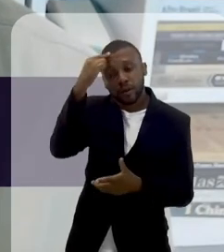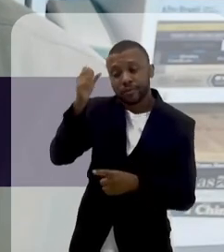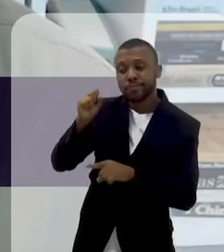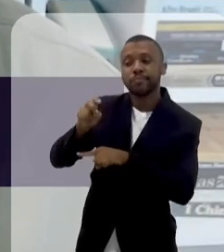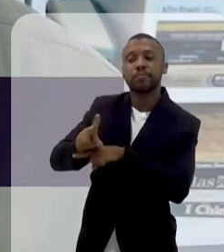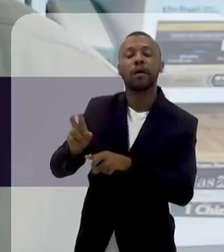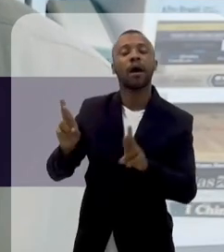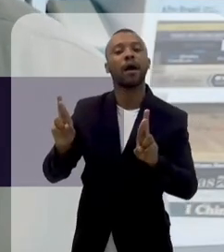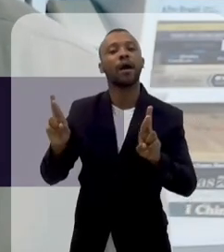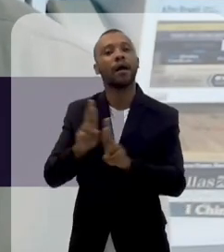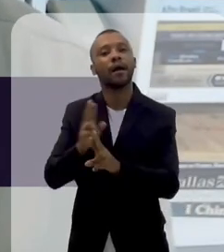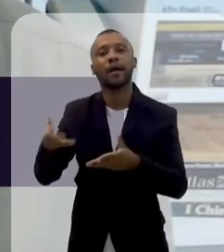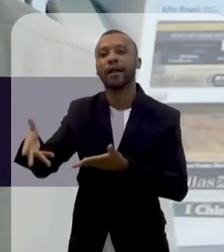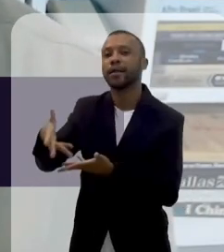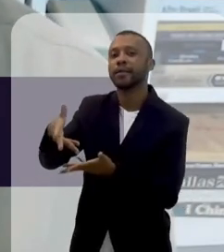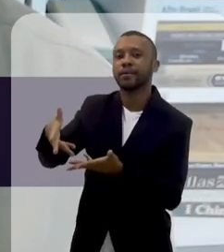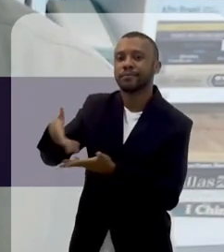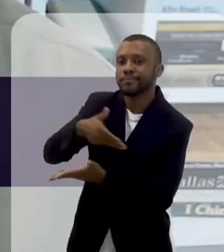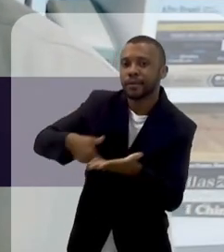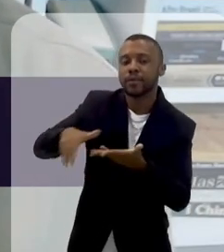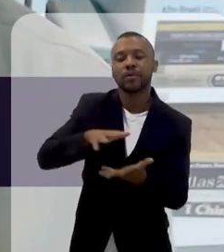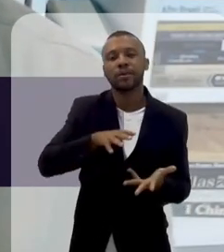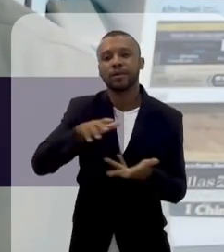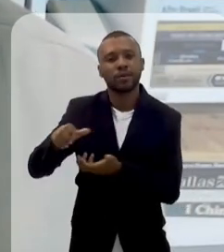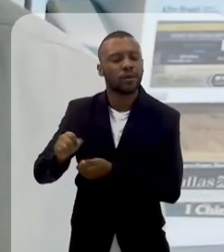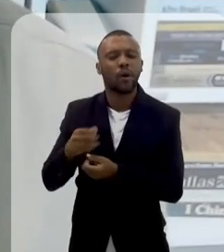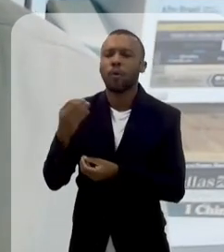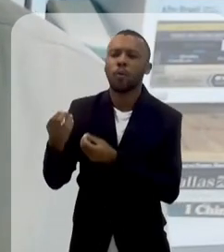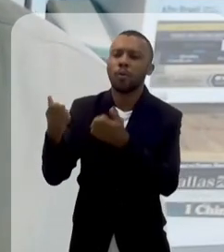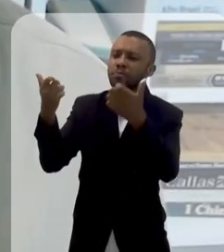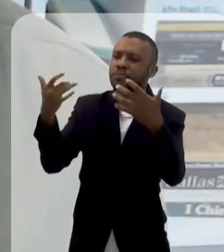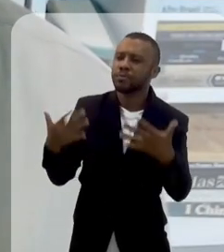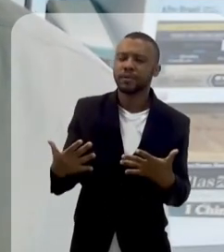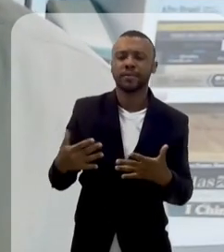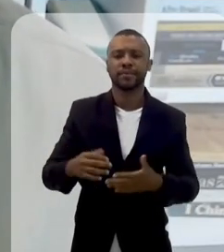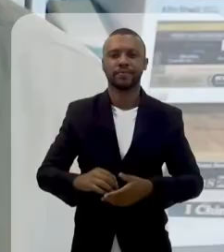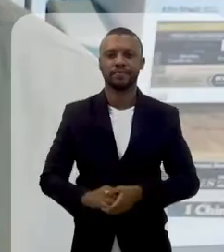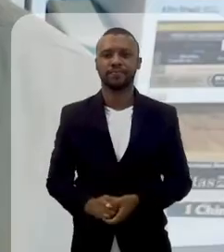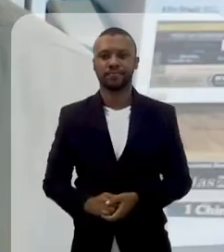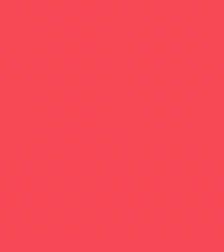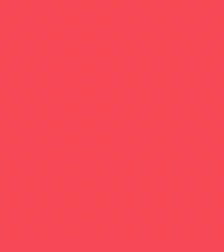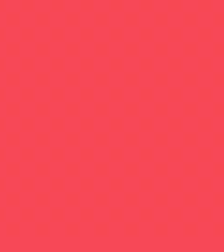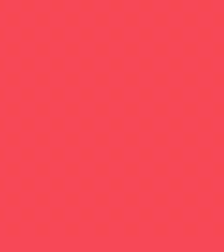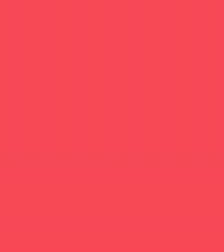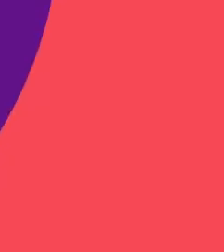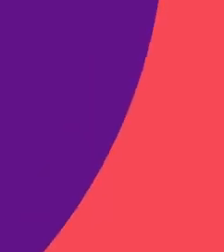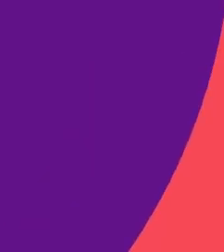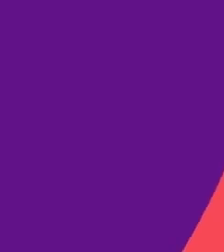Internacionais. Como é que você chegou a isso? Mas essa vai ser a primeira pergunta do próximo bloco.